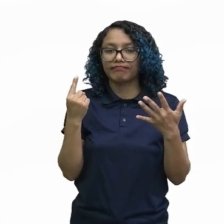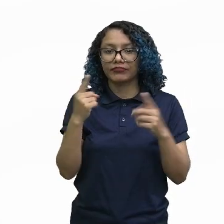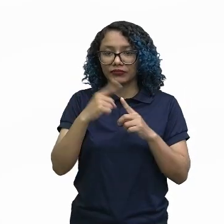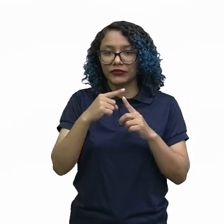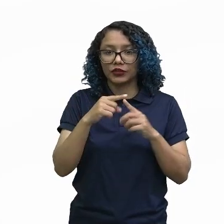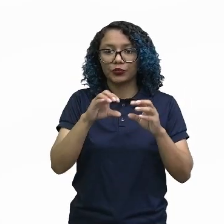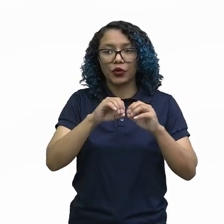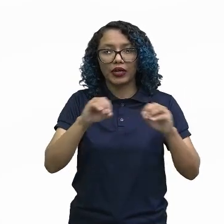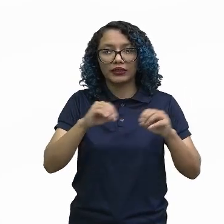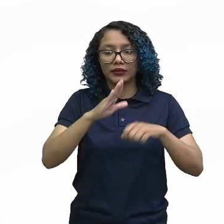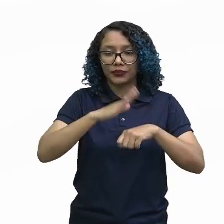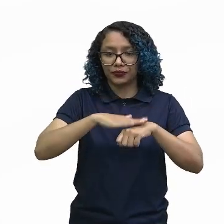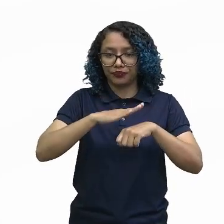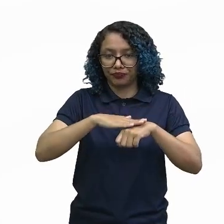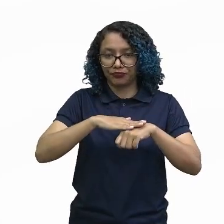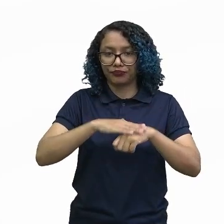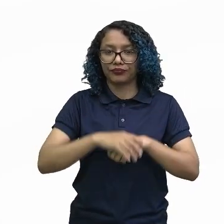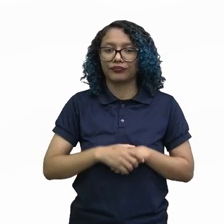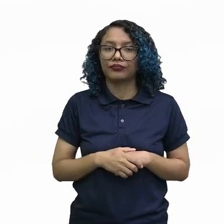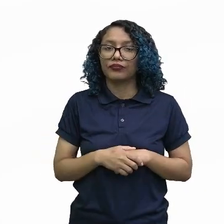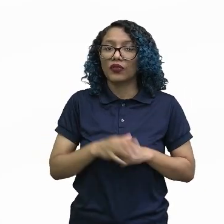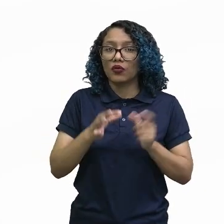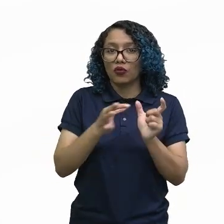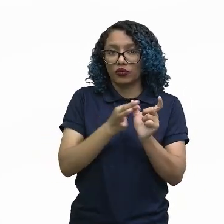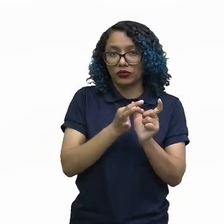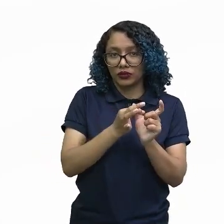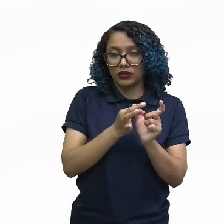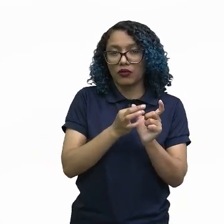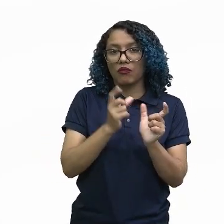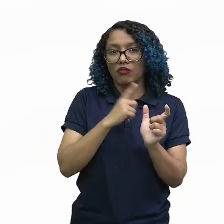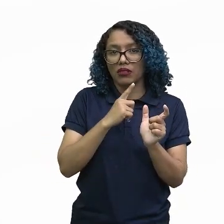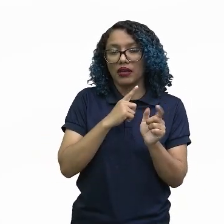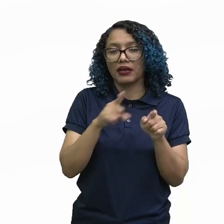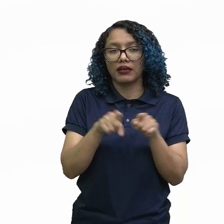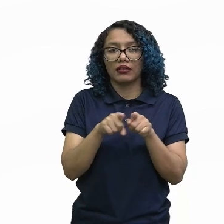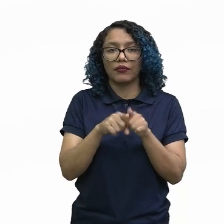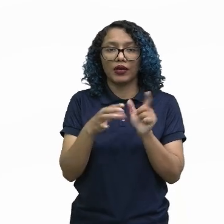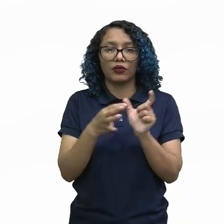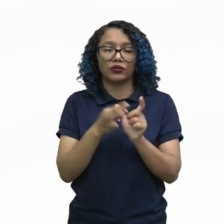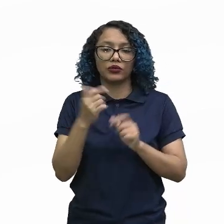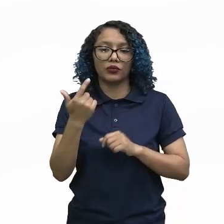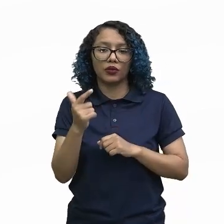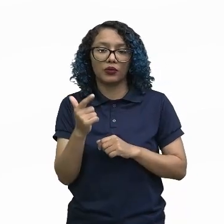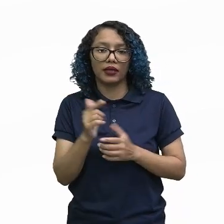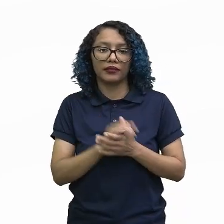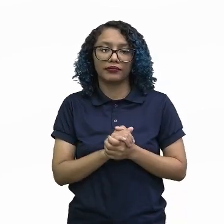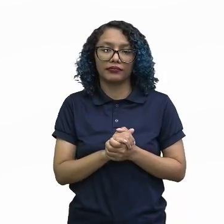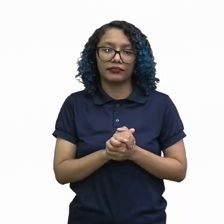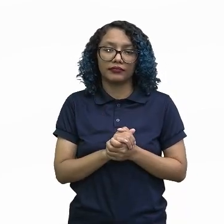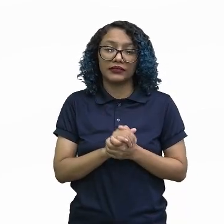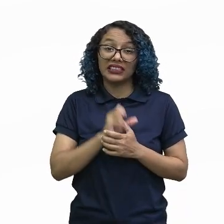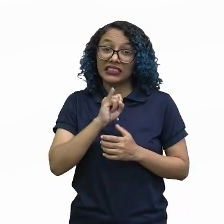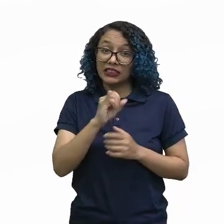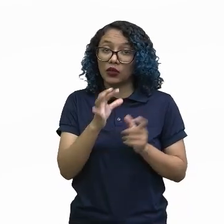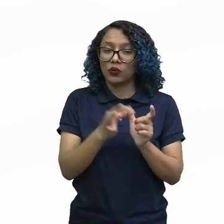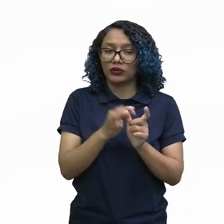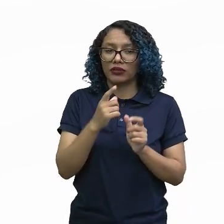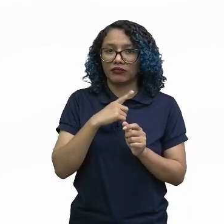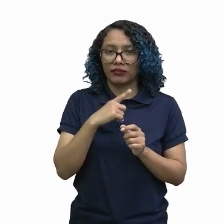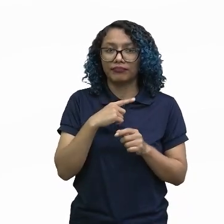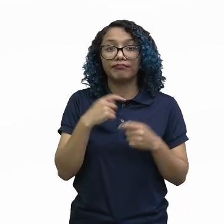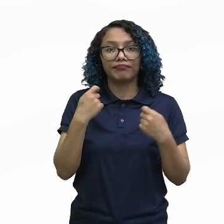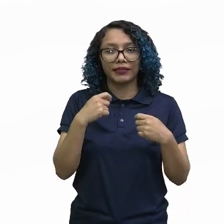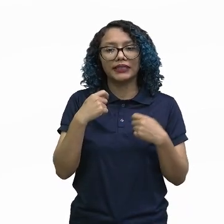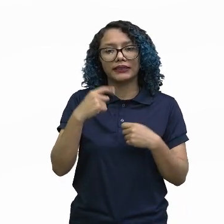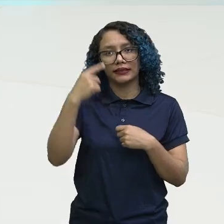orações coordenadas, né, sindéticas e as sindéticas, quando há a presença da conjunção. Então, vocês precisam